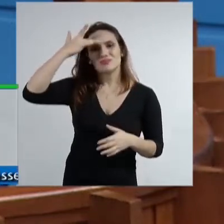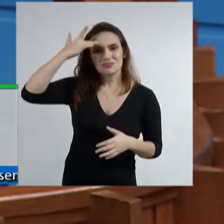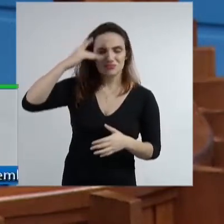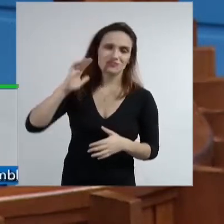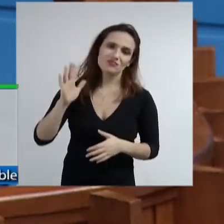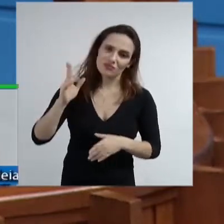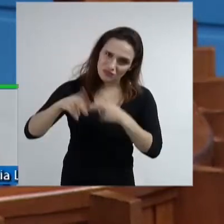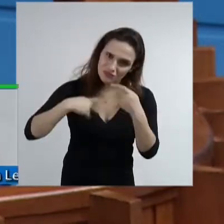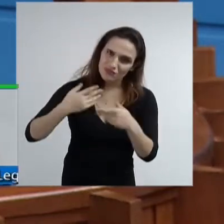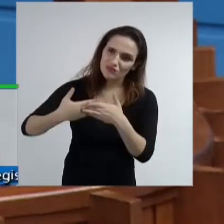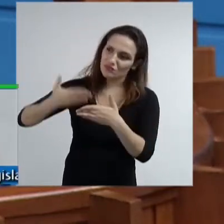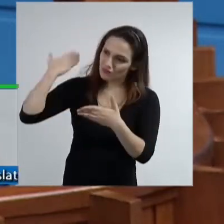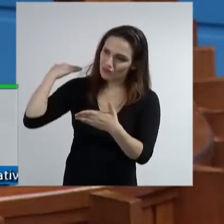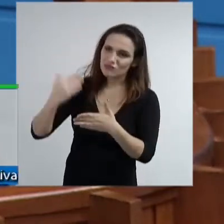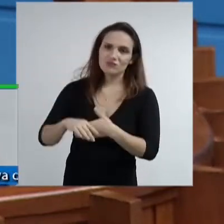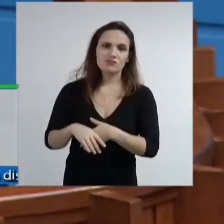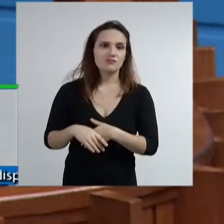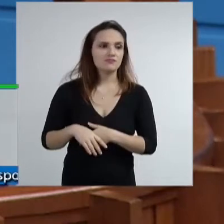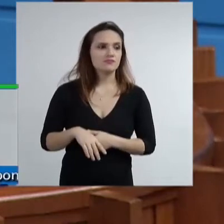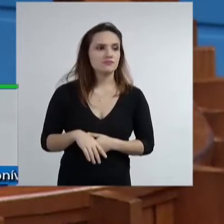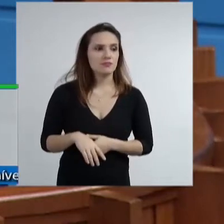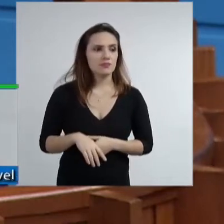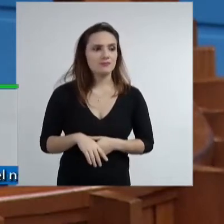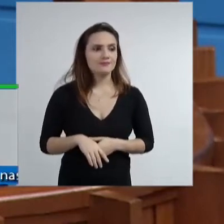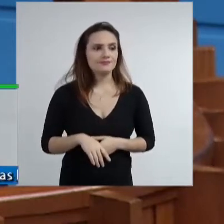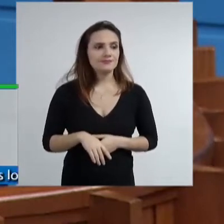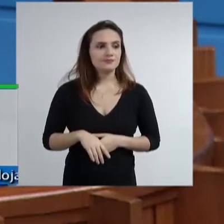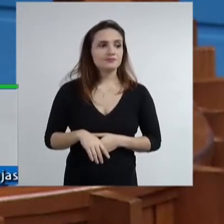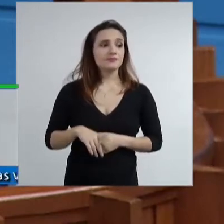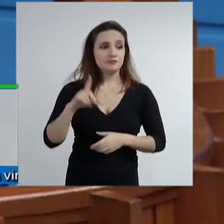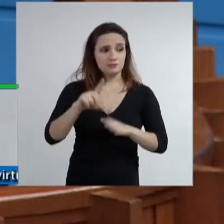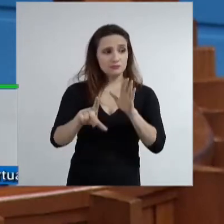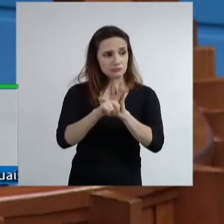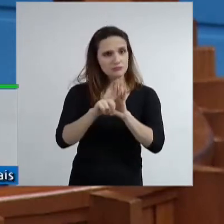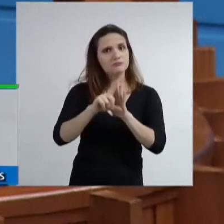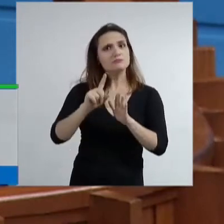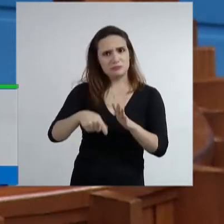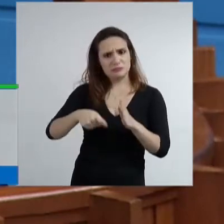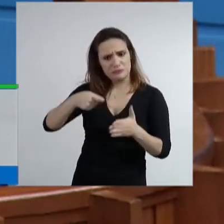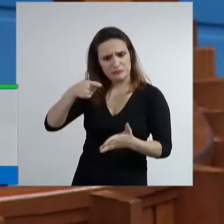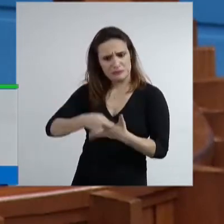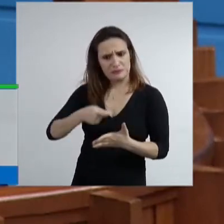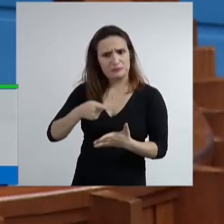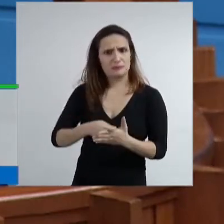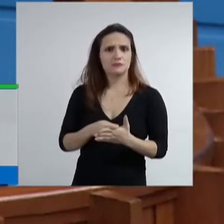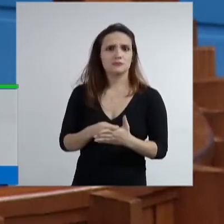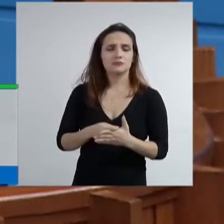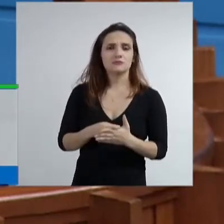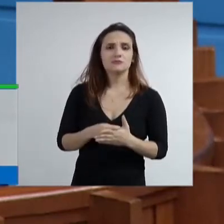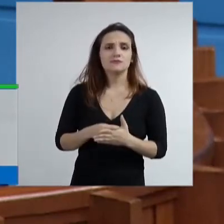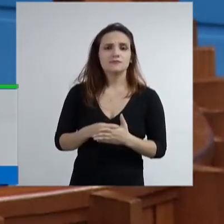aqui falamos, a legislação ela é dura, ela pode ser